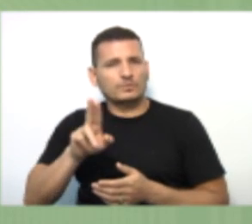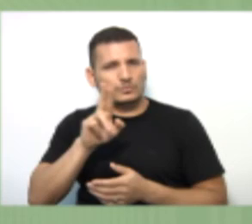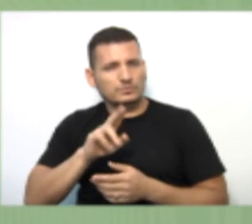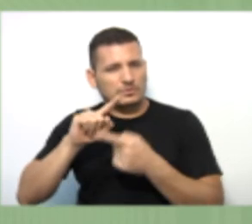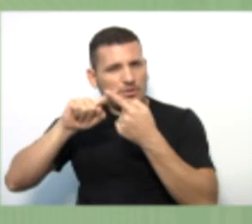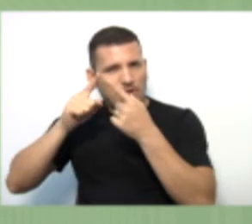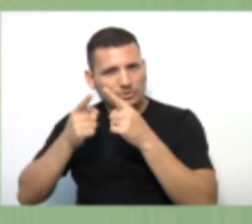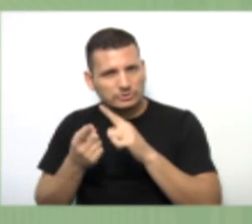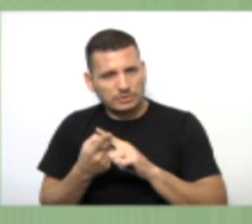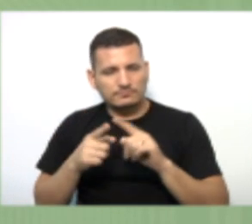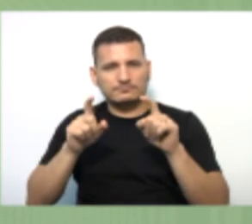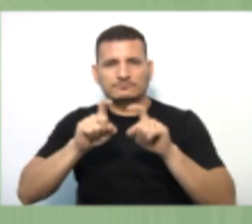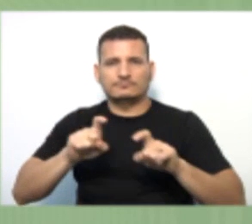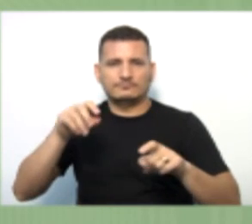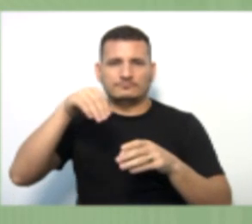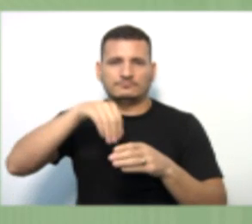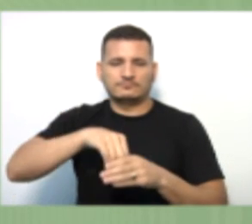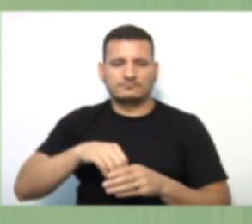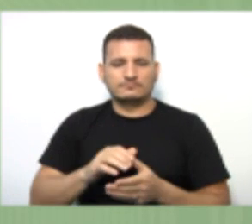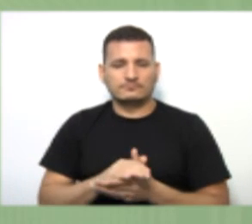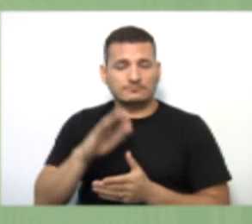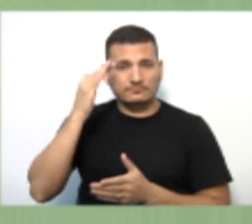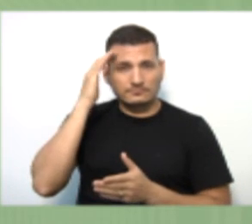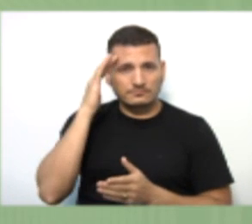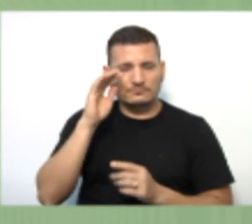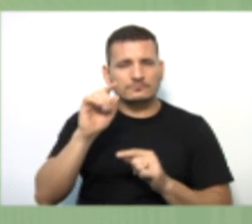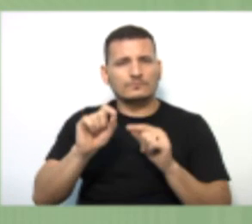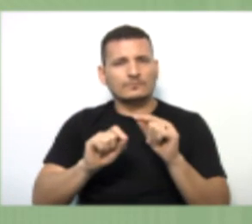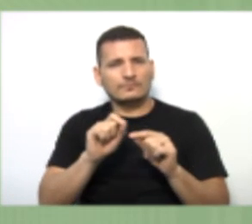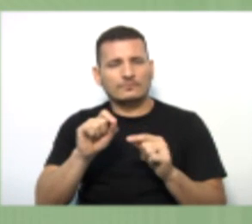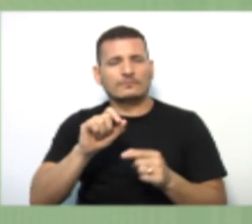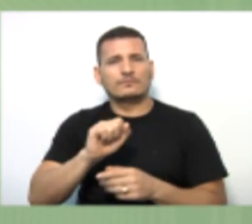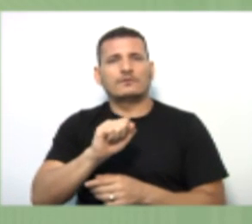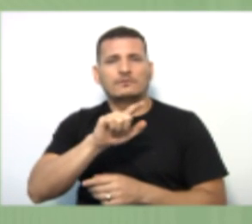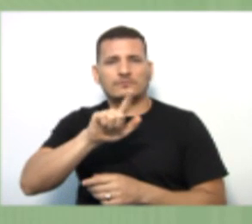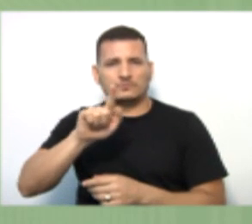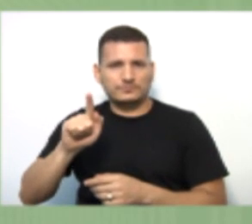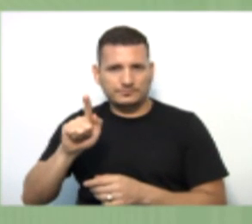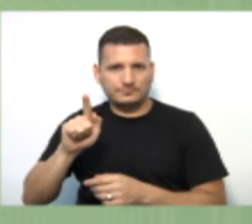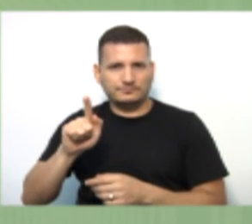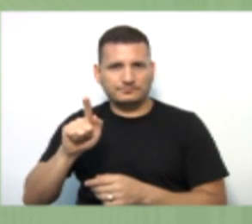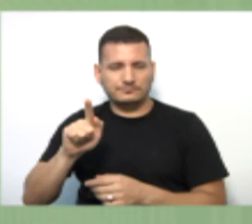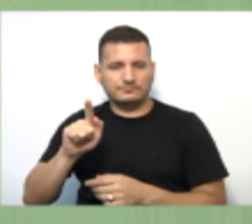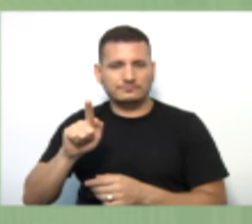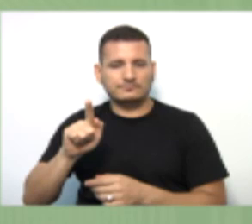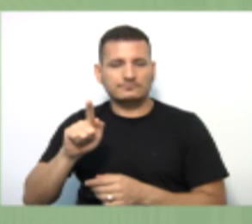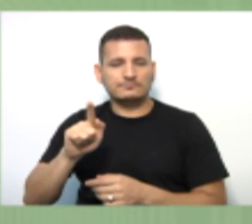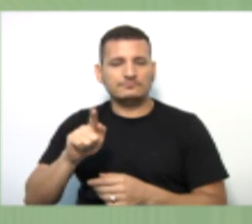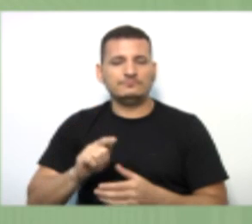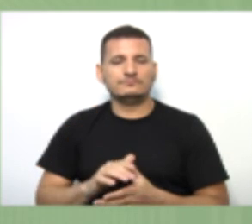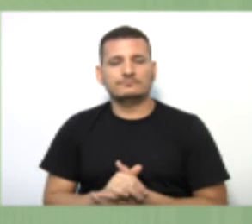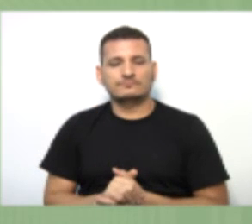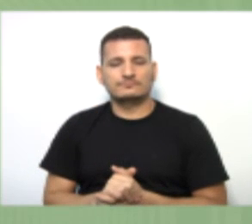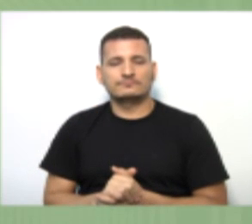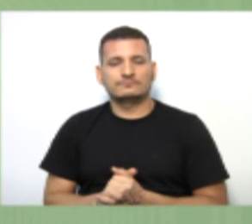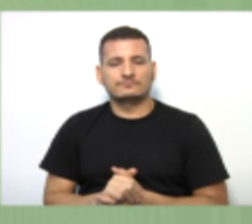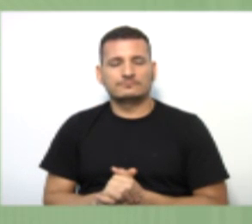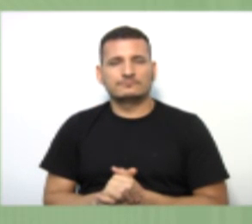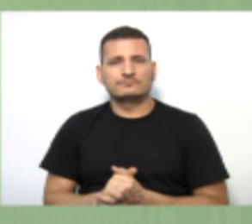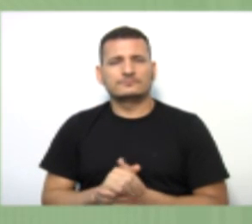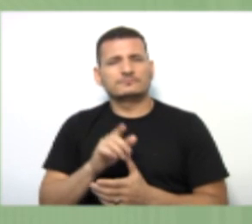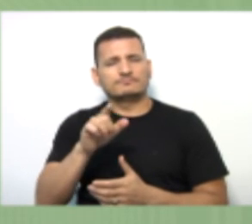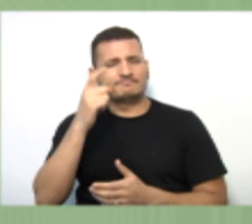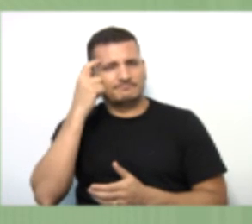na informática. Entender o que são algoritmos, tá? Aí você deve se